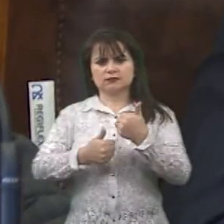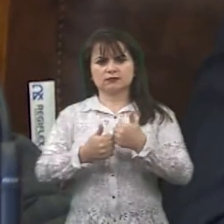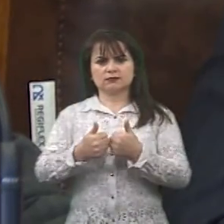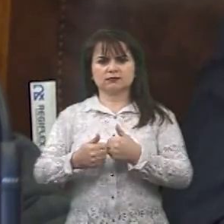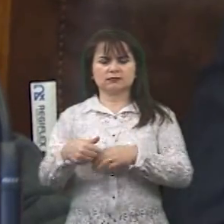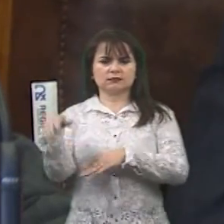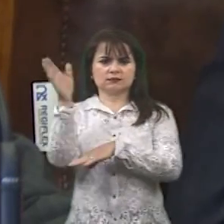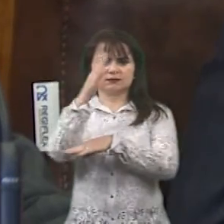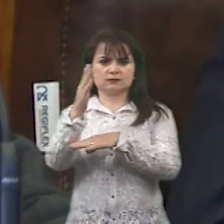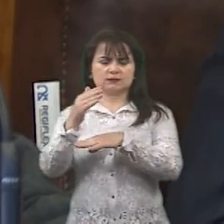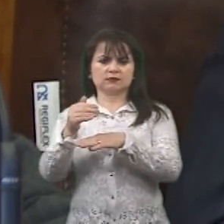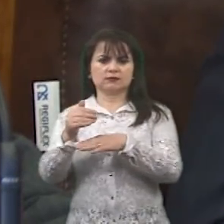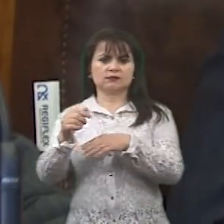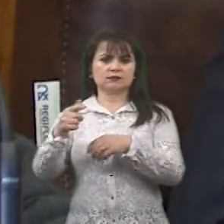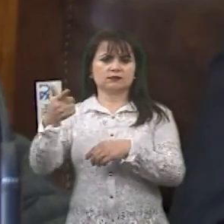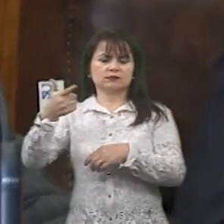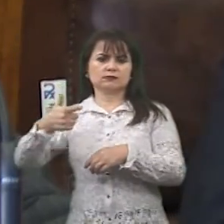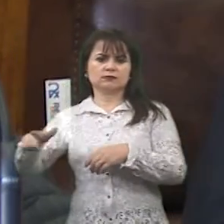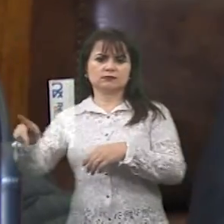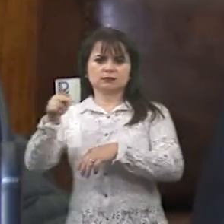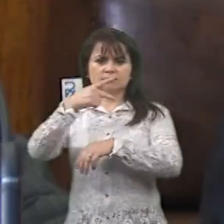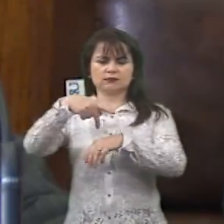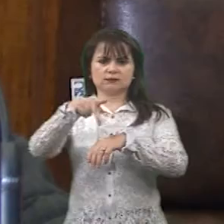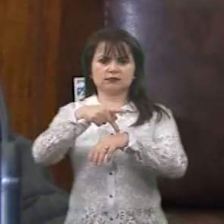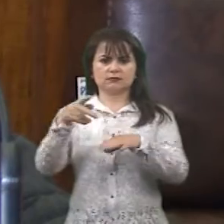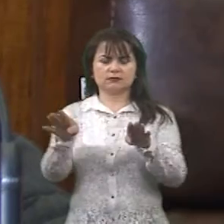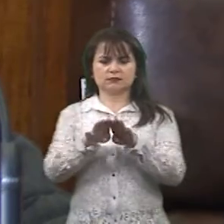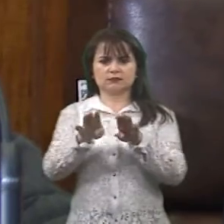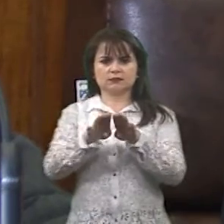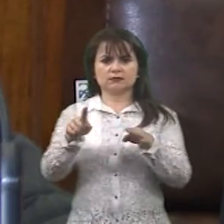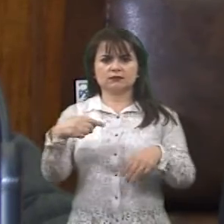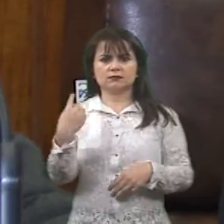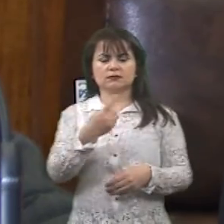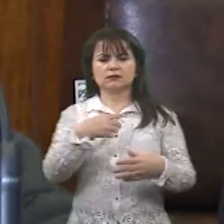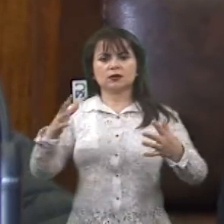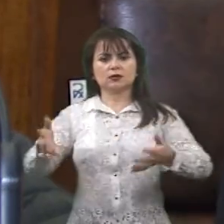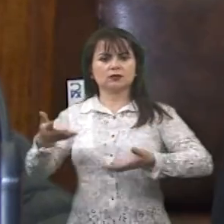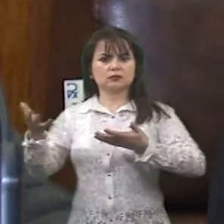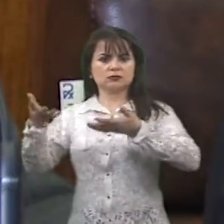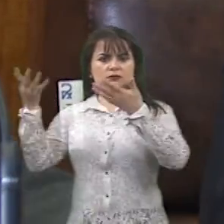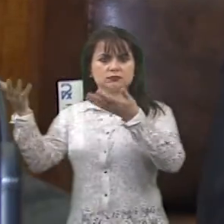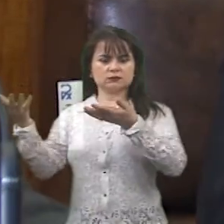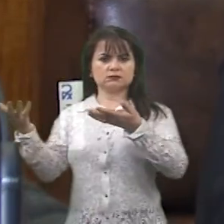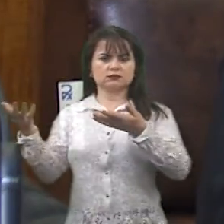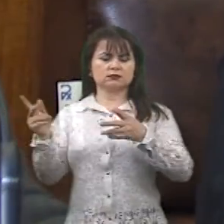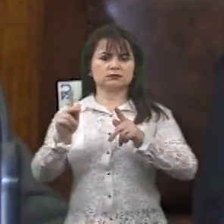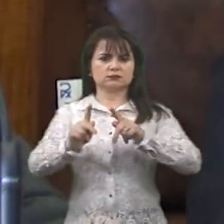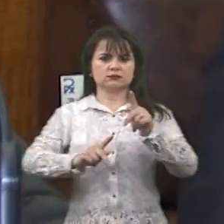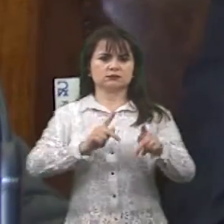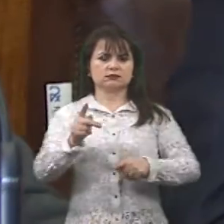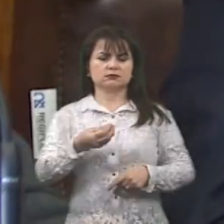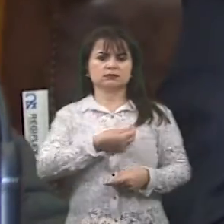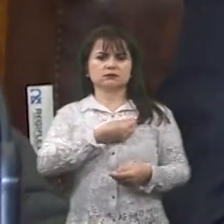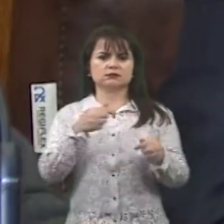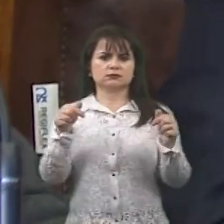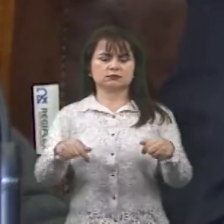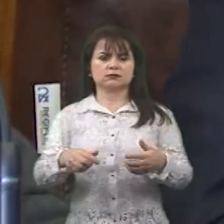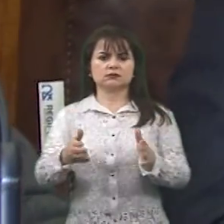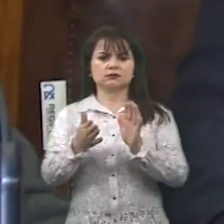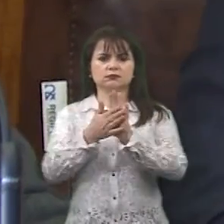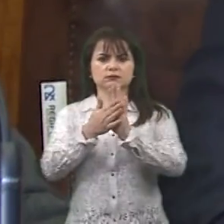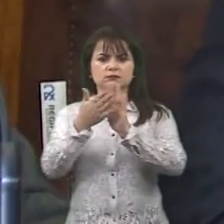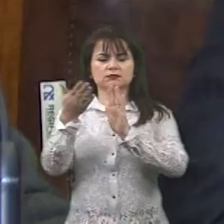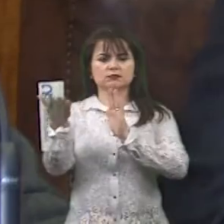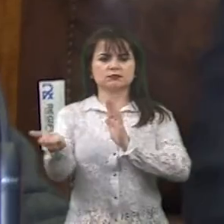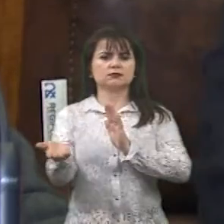digna um dos nossos altos elogios Sérgio em Carlos Nakamura parabéns